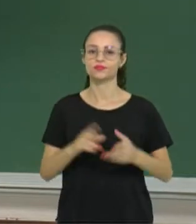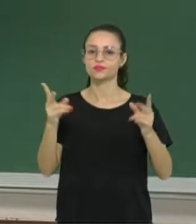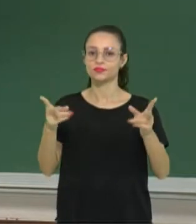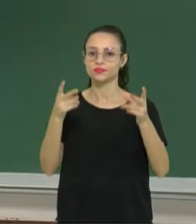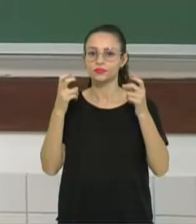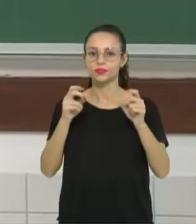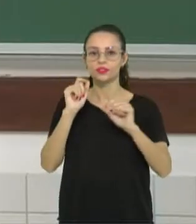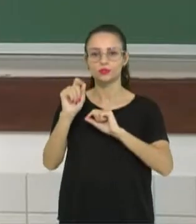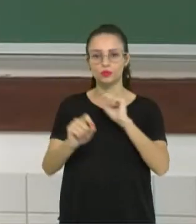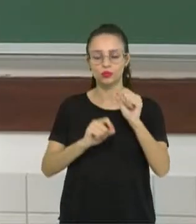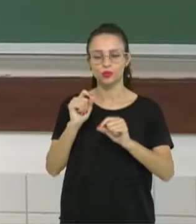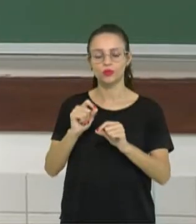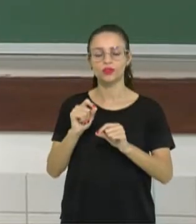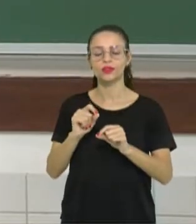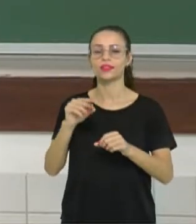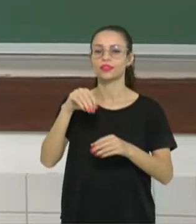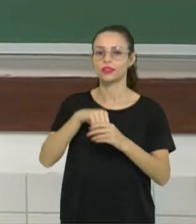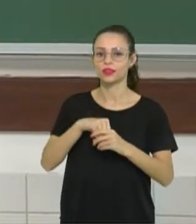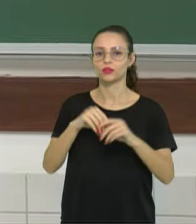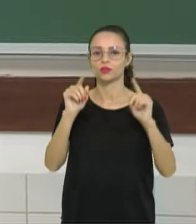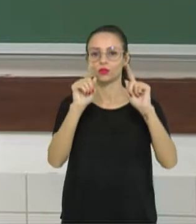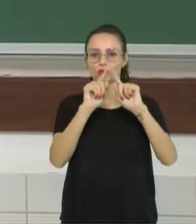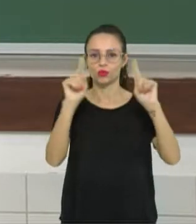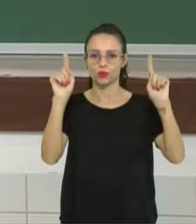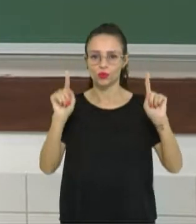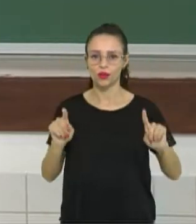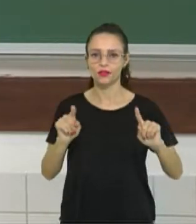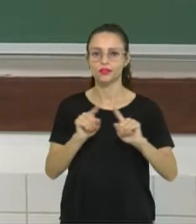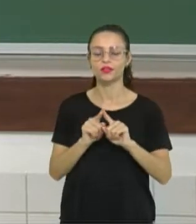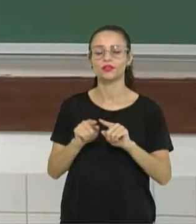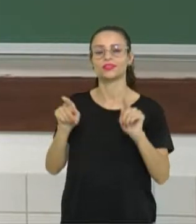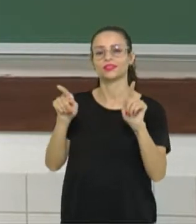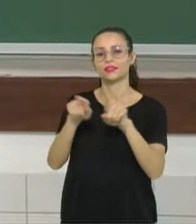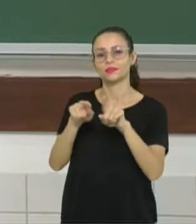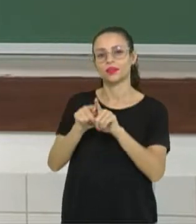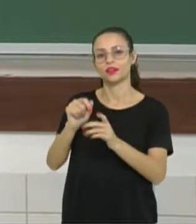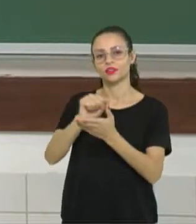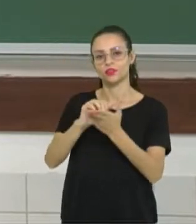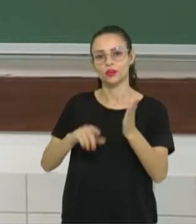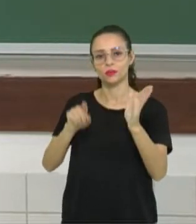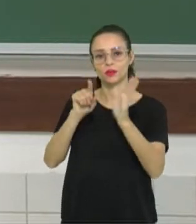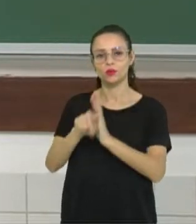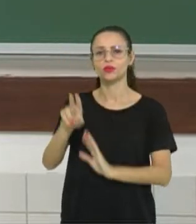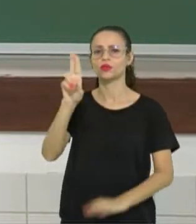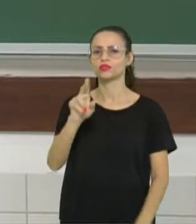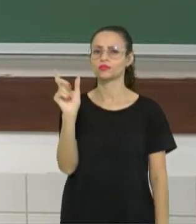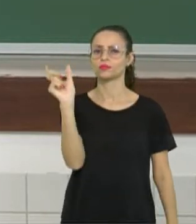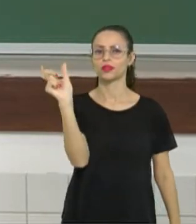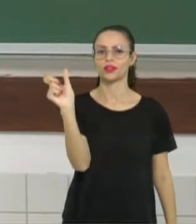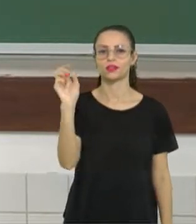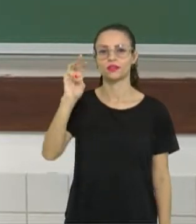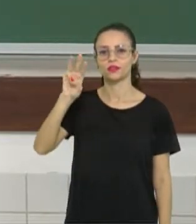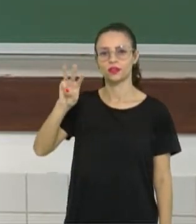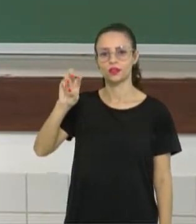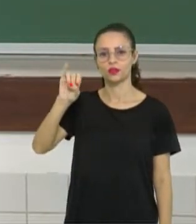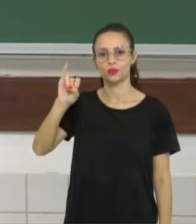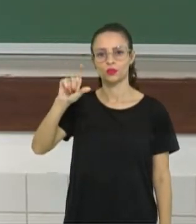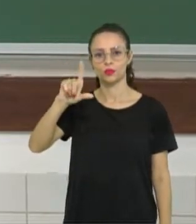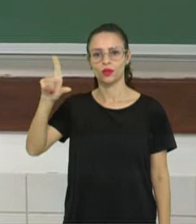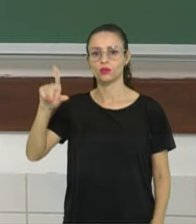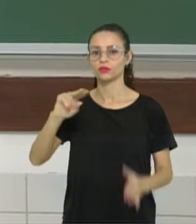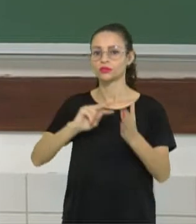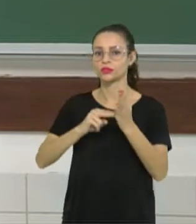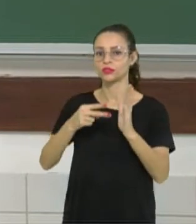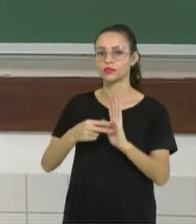Observem, pessoal, que dentro do quadrinho, dentro das nossas últimas questões, nós usamos a expressão will. Will quer dizer futuro, quer